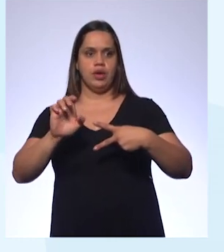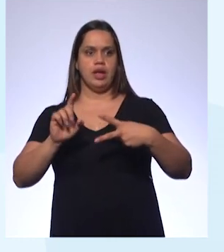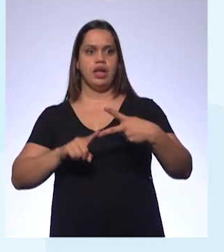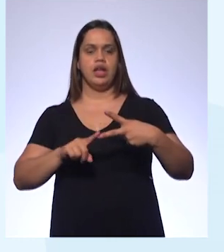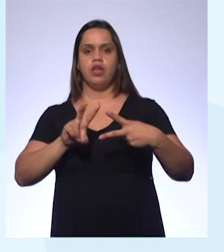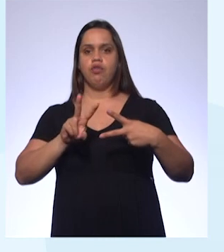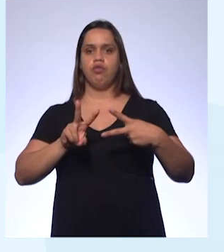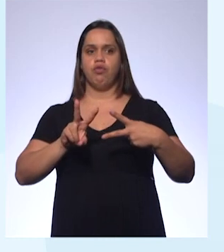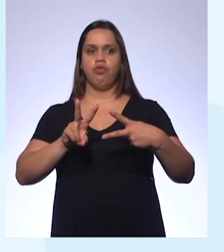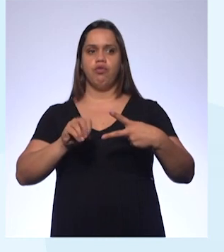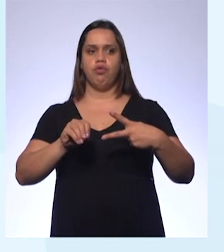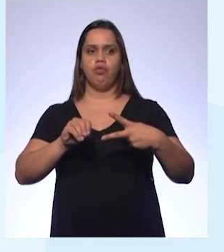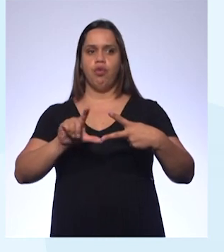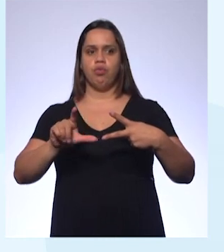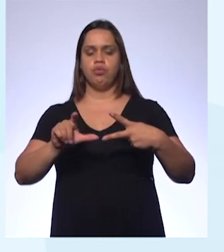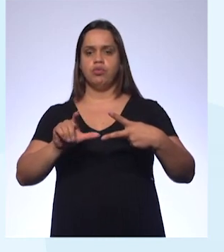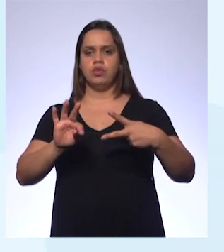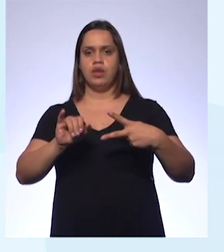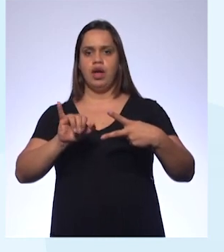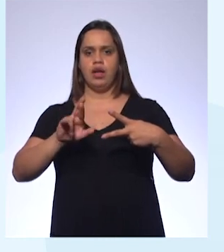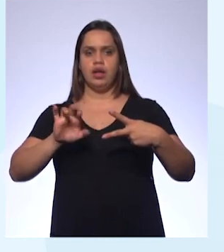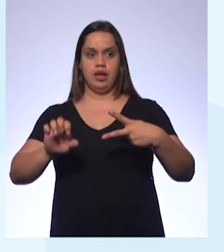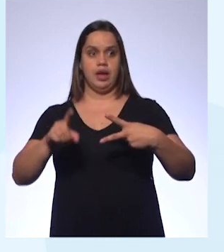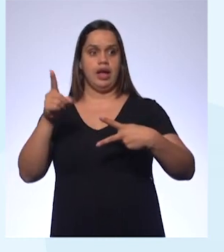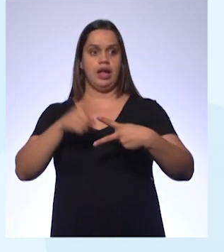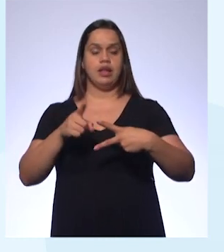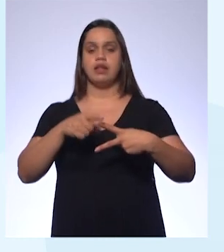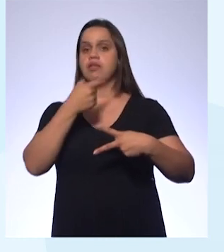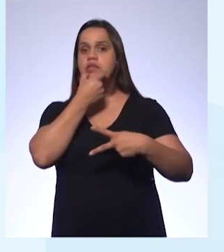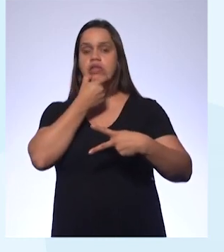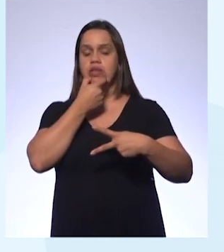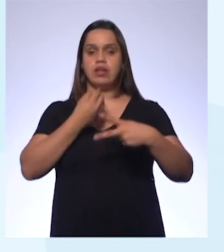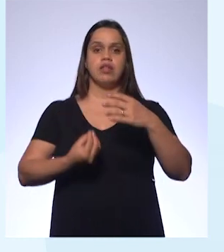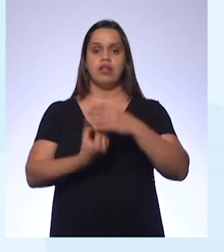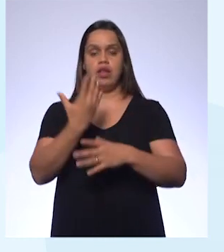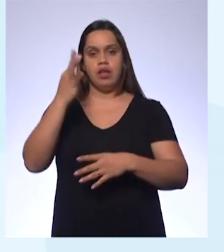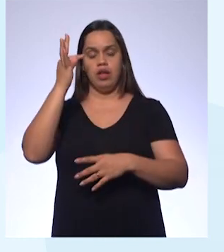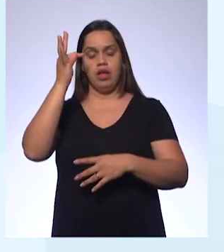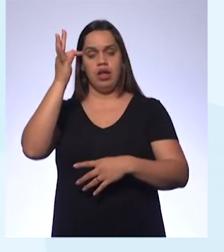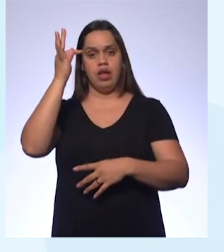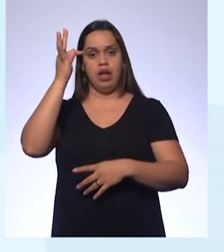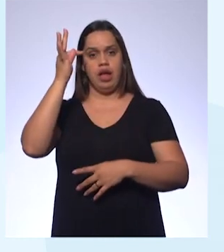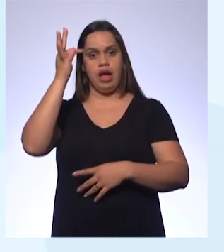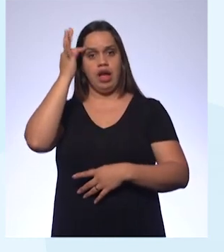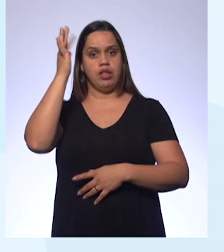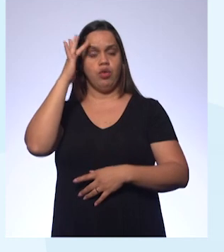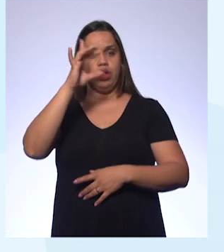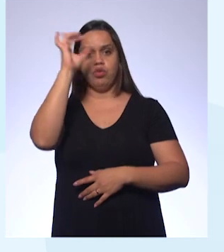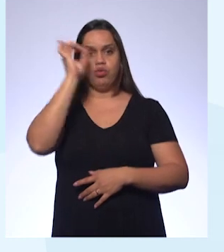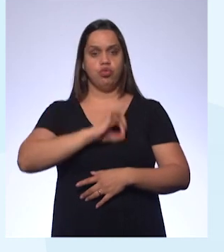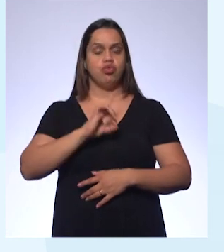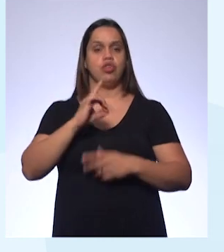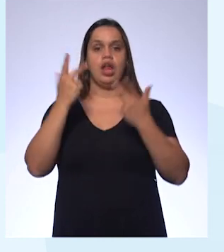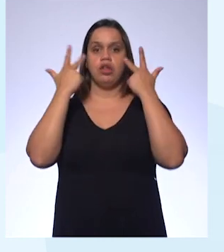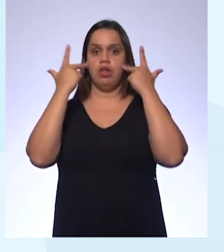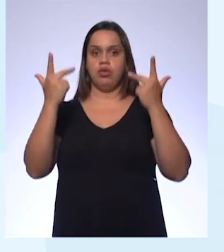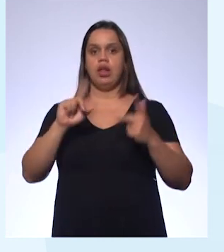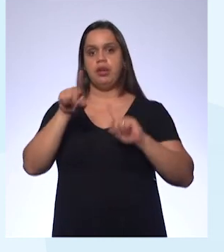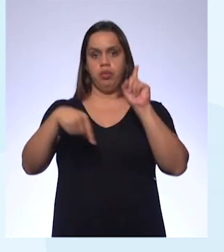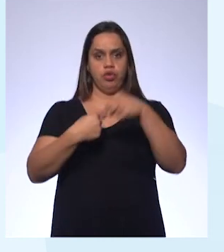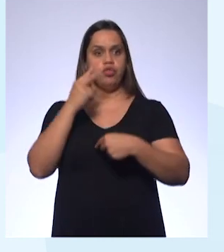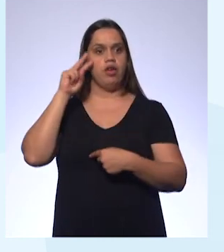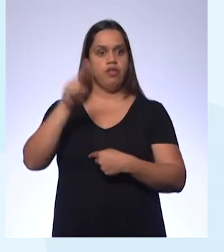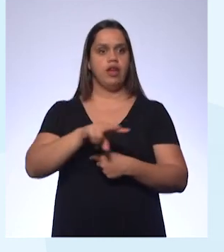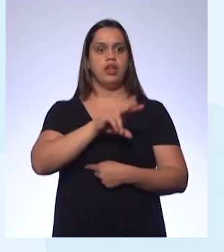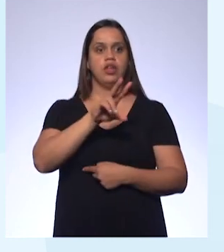O John Locke, em inglês, vai desenvolver a teoria dos direitos naturais, que já já a gente vai dar uma olhadinha, e o